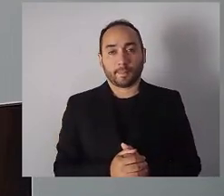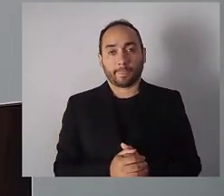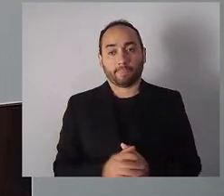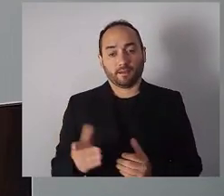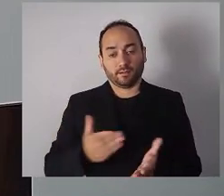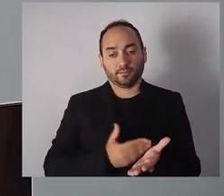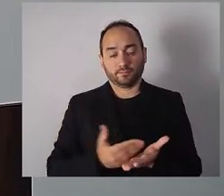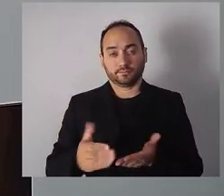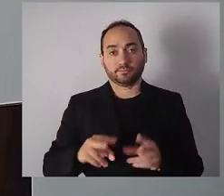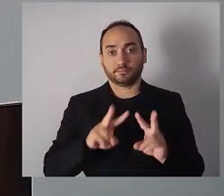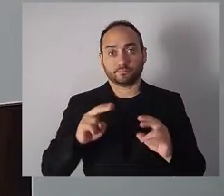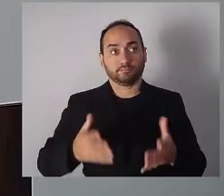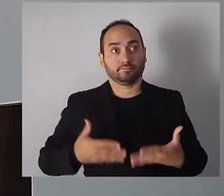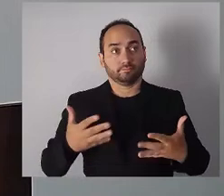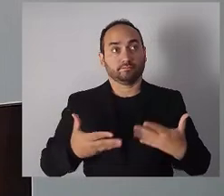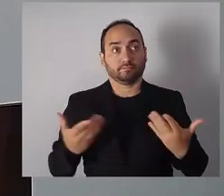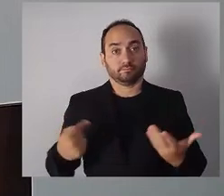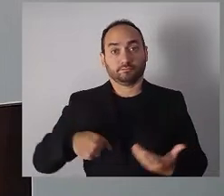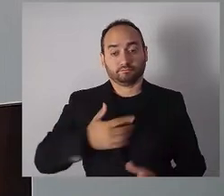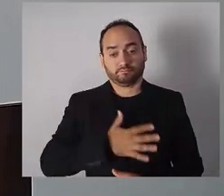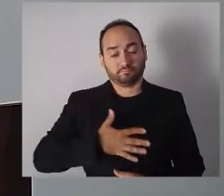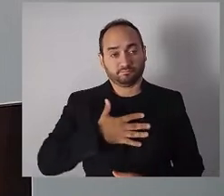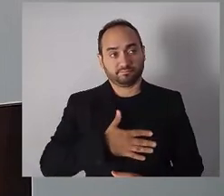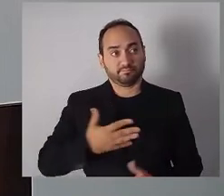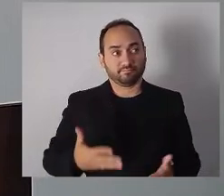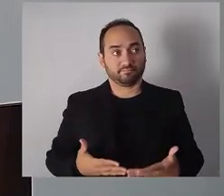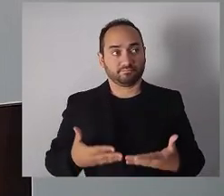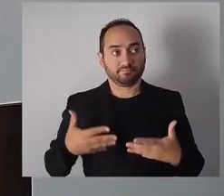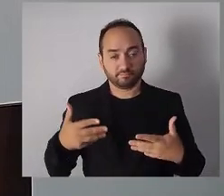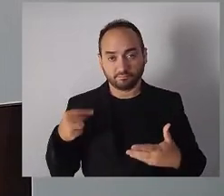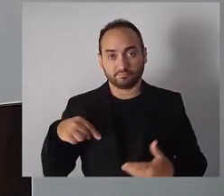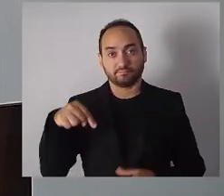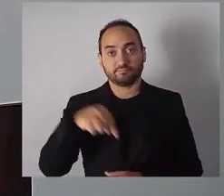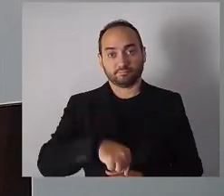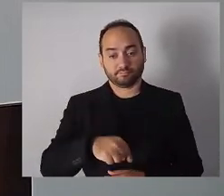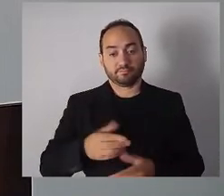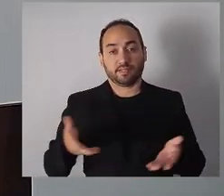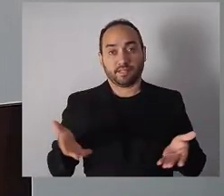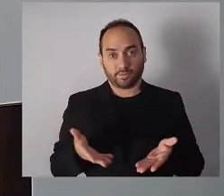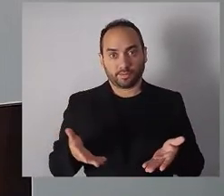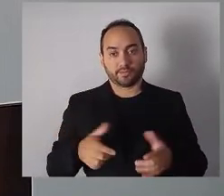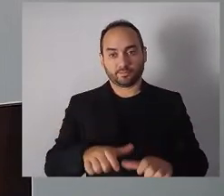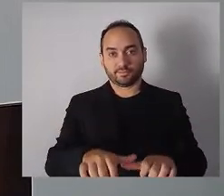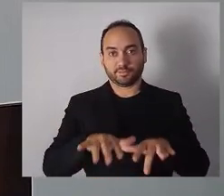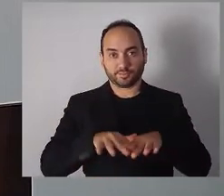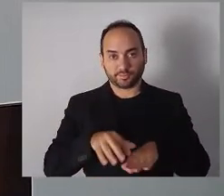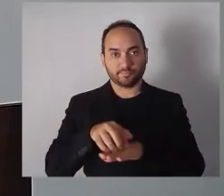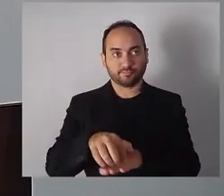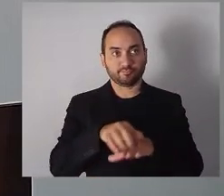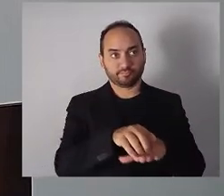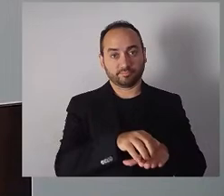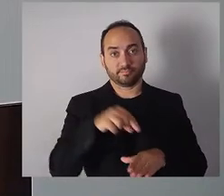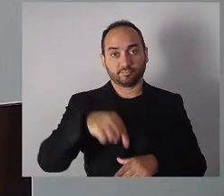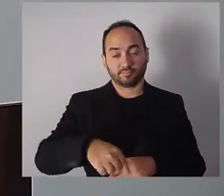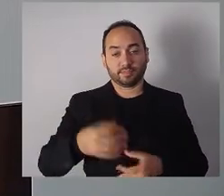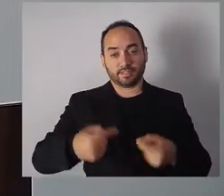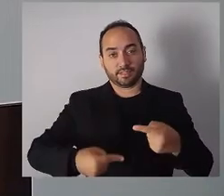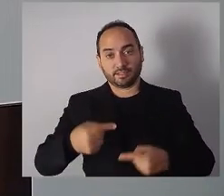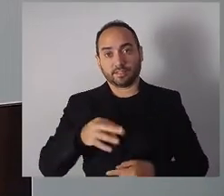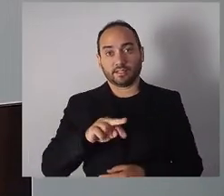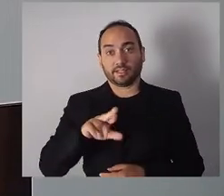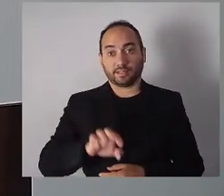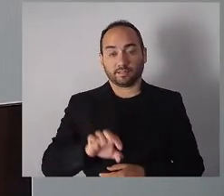Inicialmente, eu quero falar da minha alegria e da minha honra de estar aqui, numa sessão itinerante do Pleno do